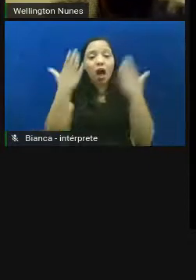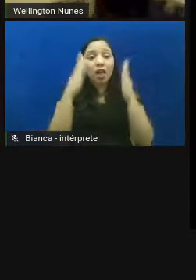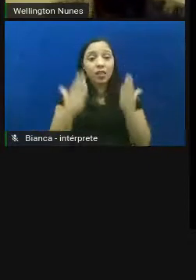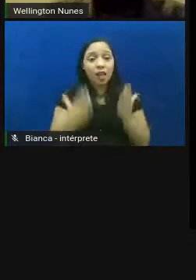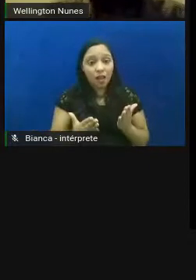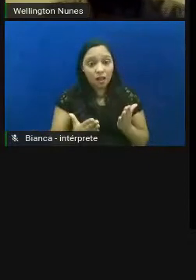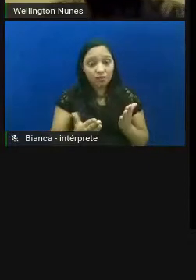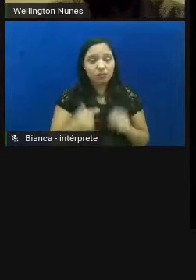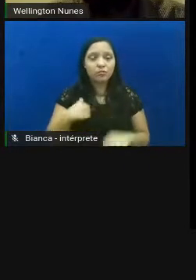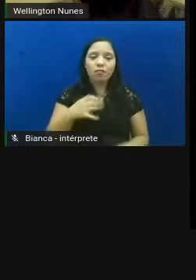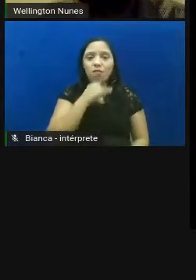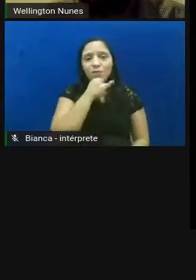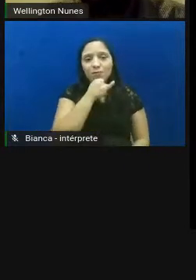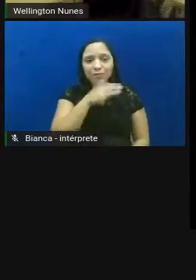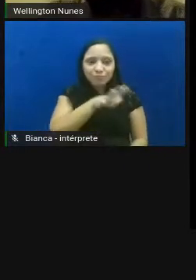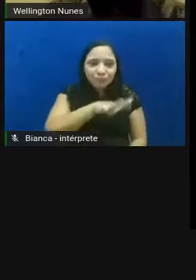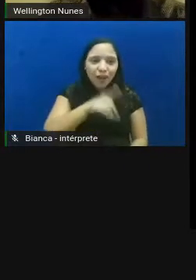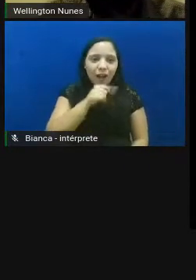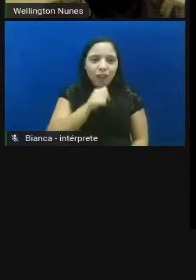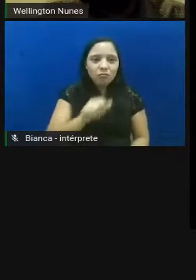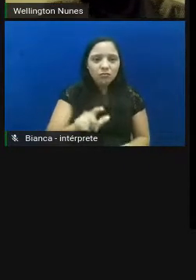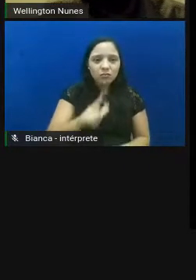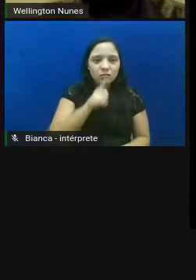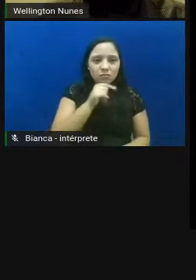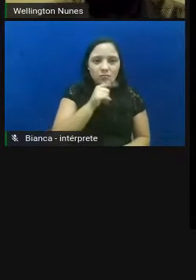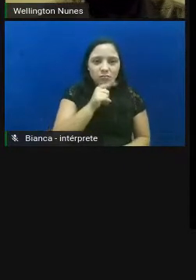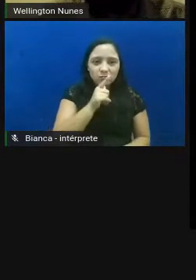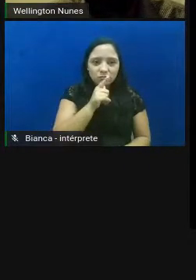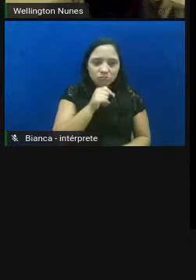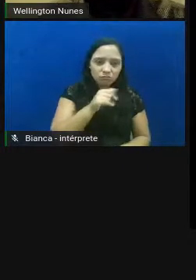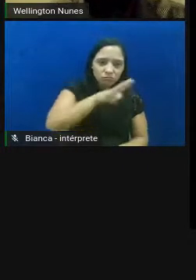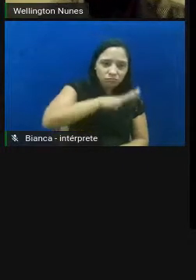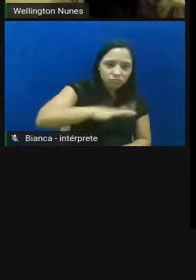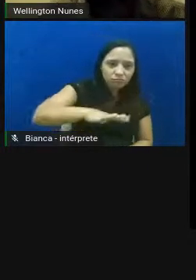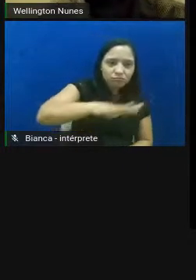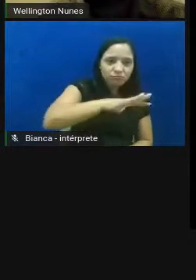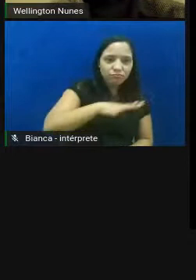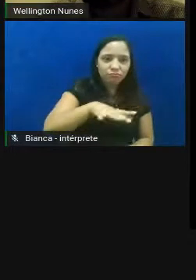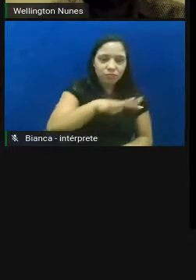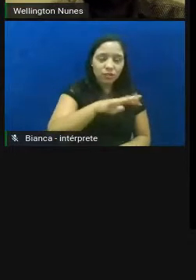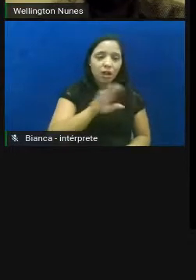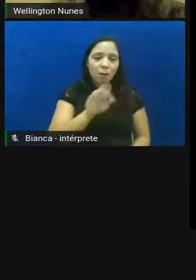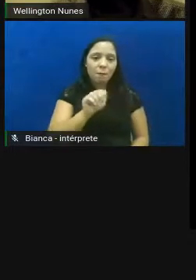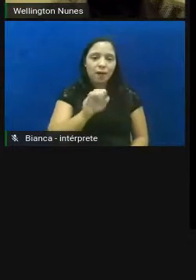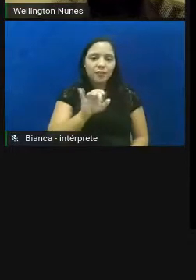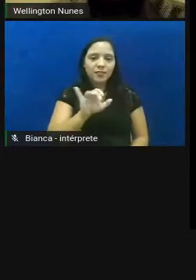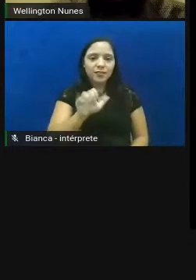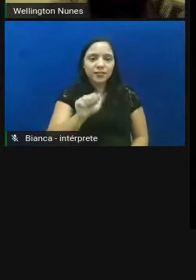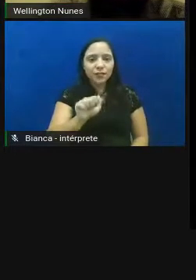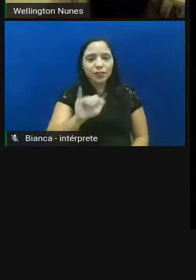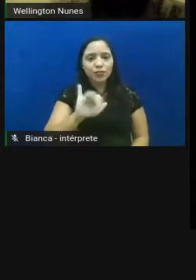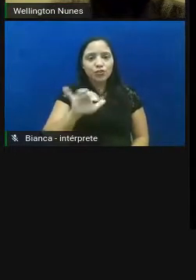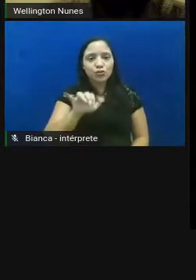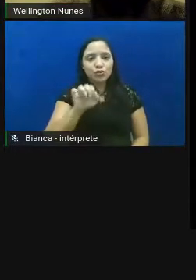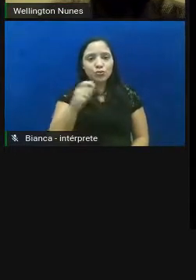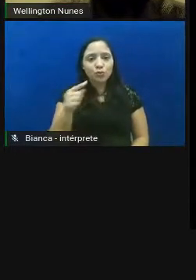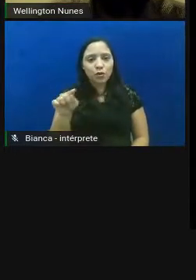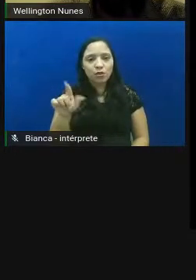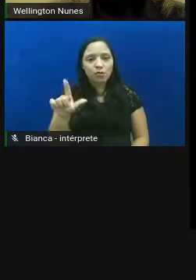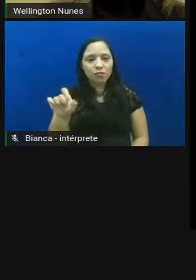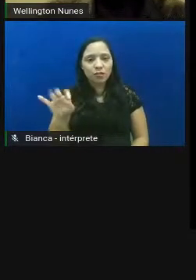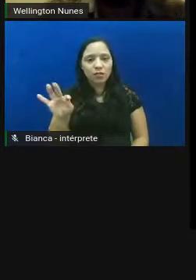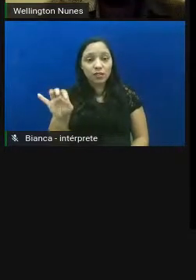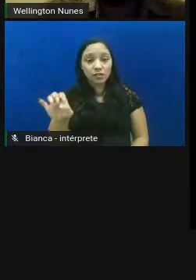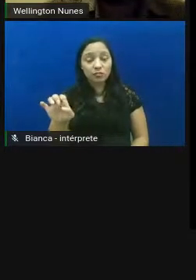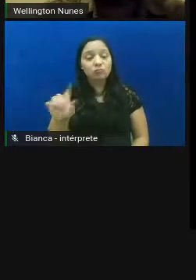solo da bacia do João Leite, no ano de 85 era esse. Perímetro urbano, agricultura,